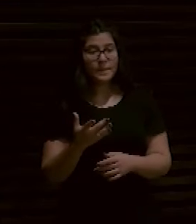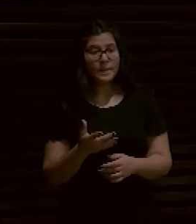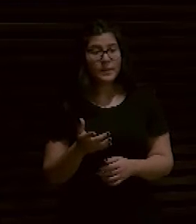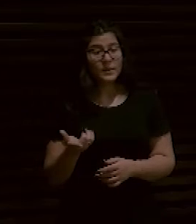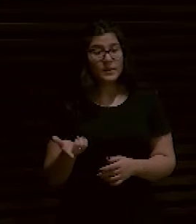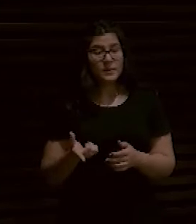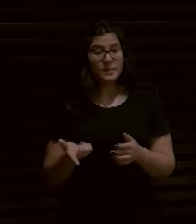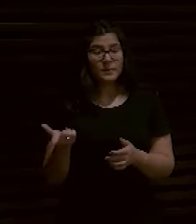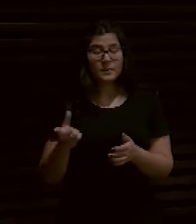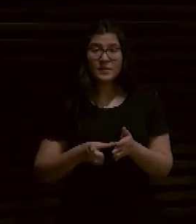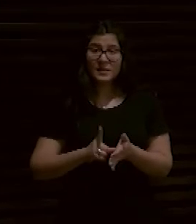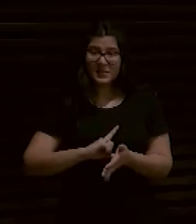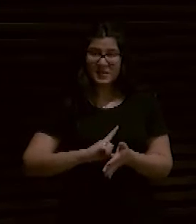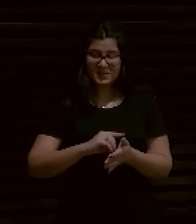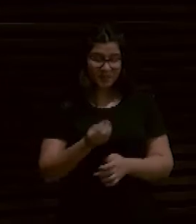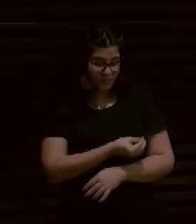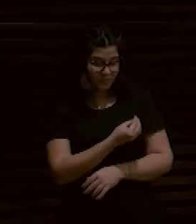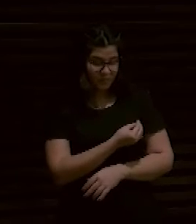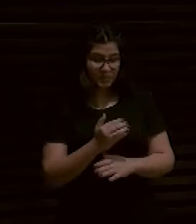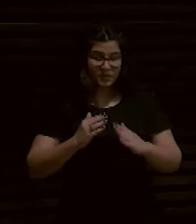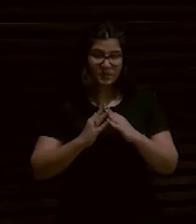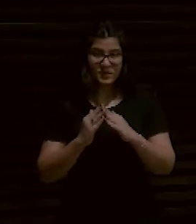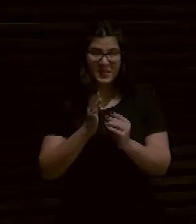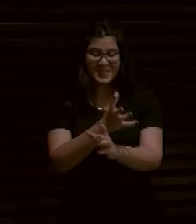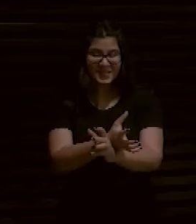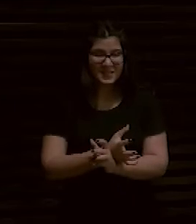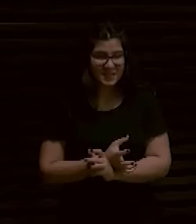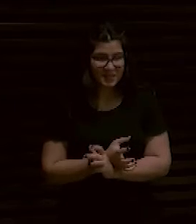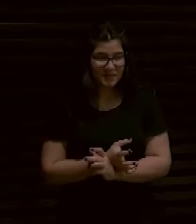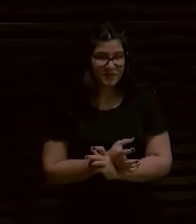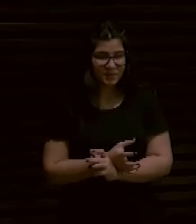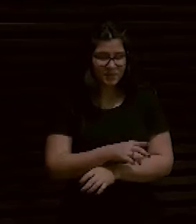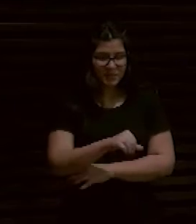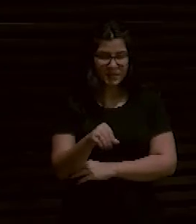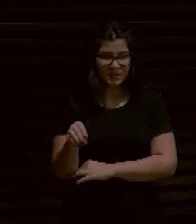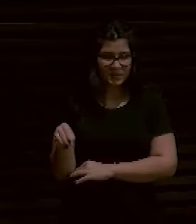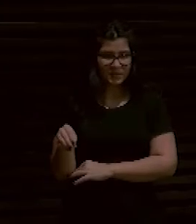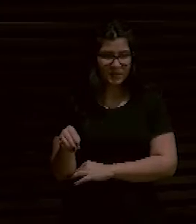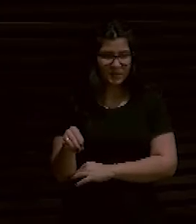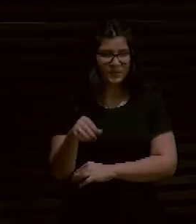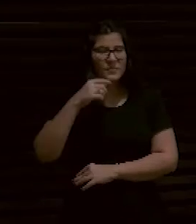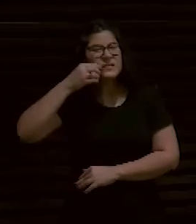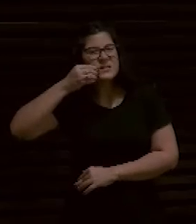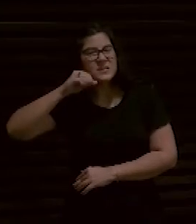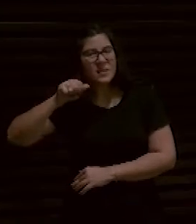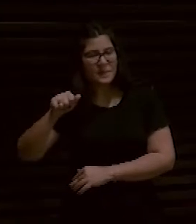morará nos lugares secos do deserto, na terra salgada e